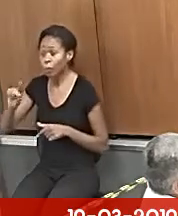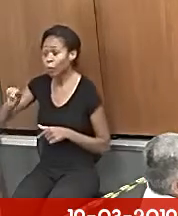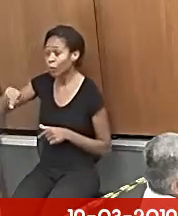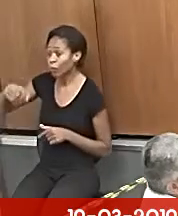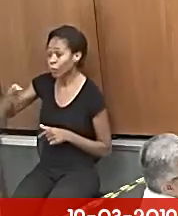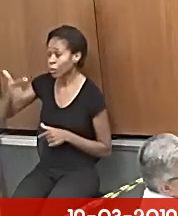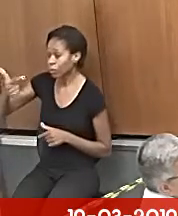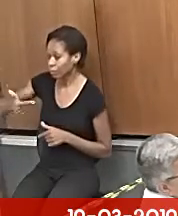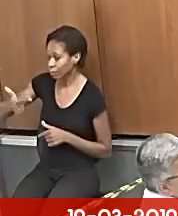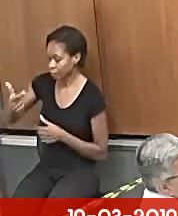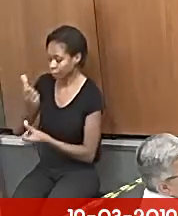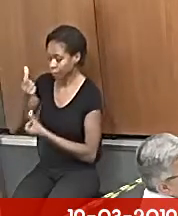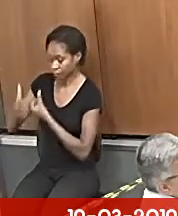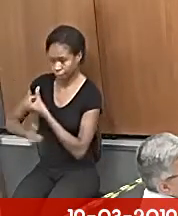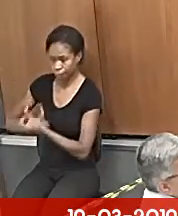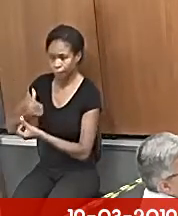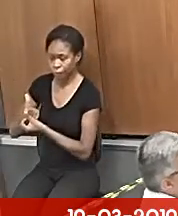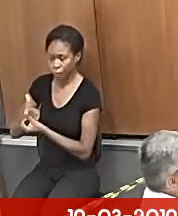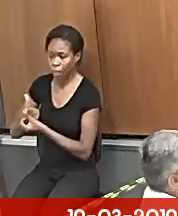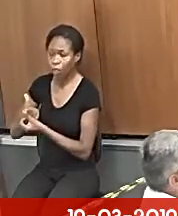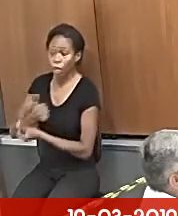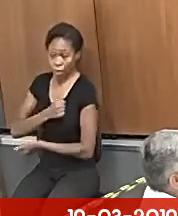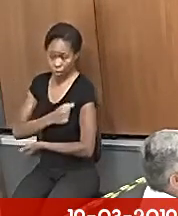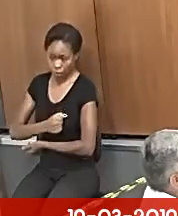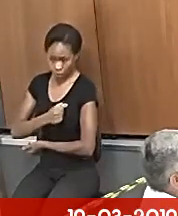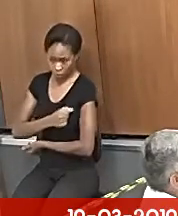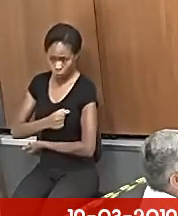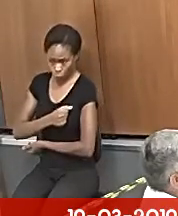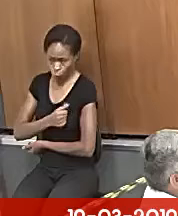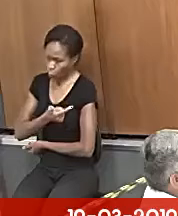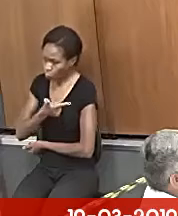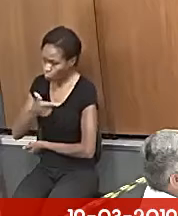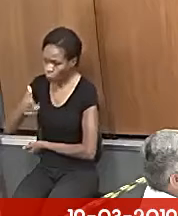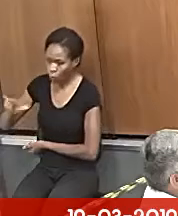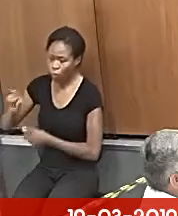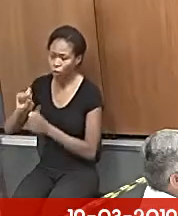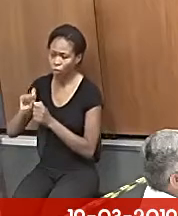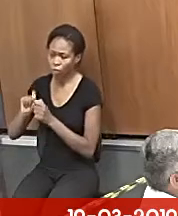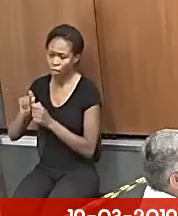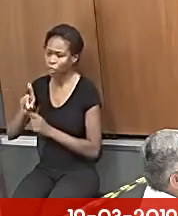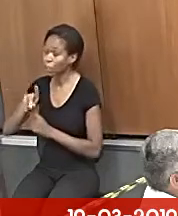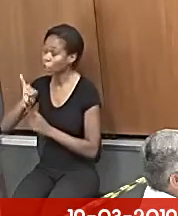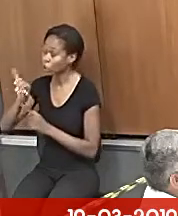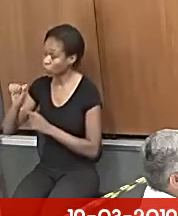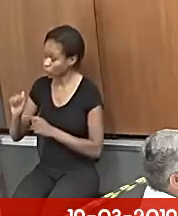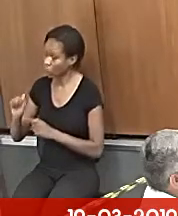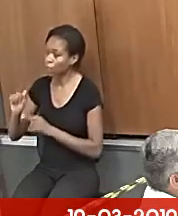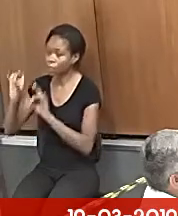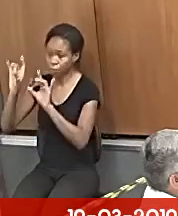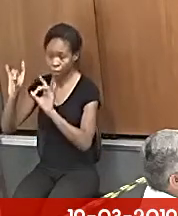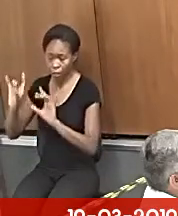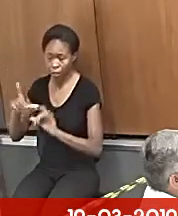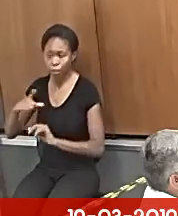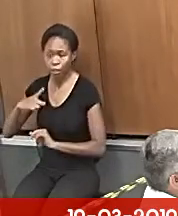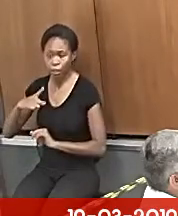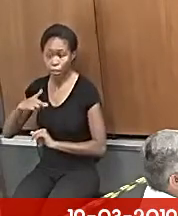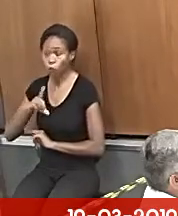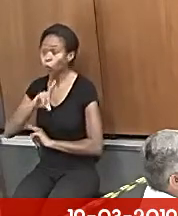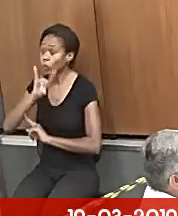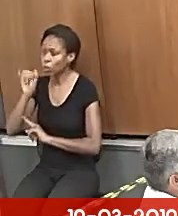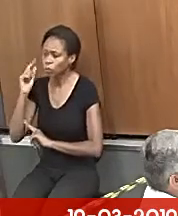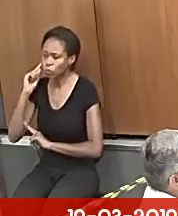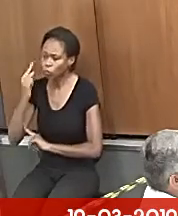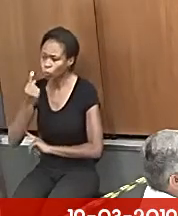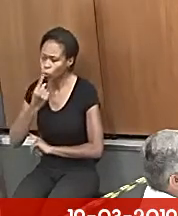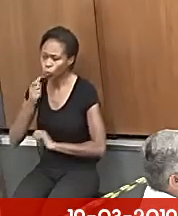uma em agosto né que têm datas especiais têm aqui o dia nacional do surdo em setembro que a